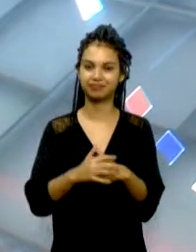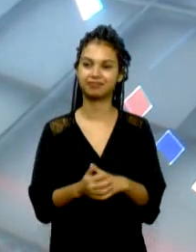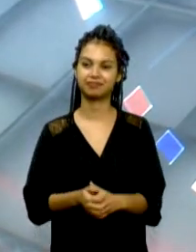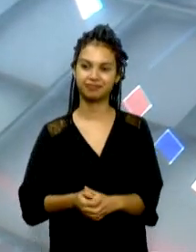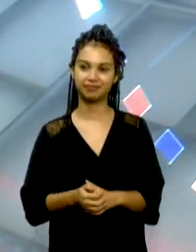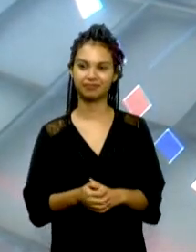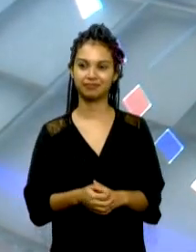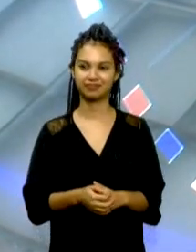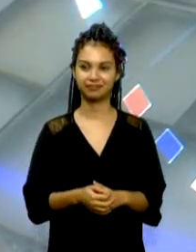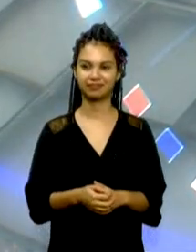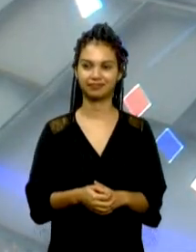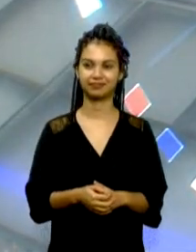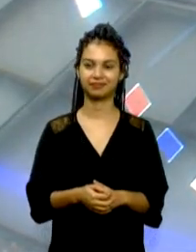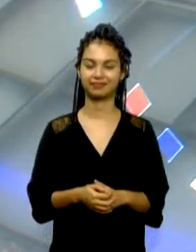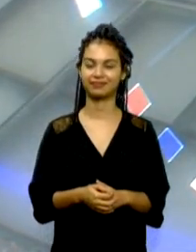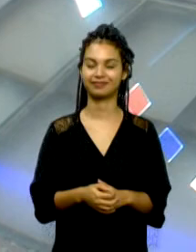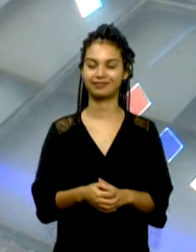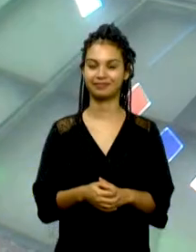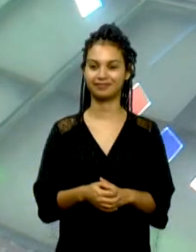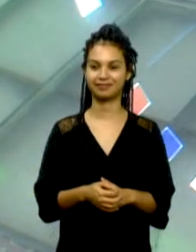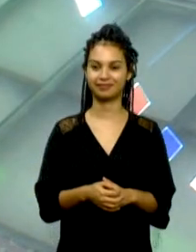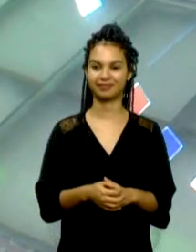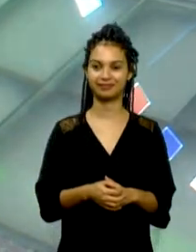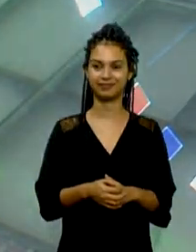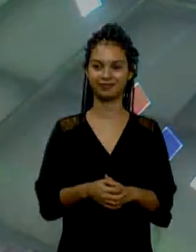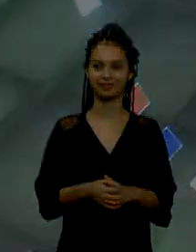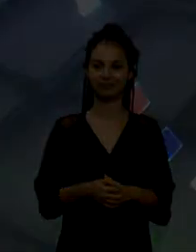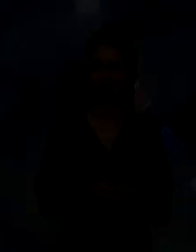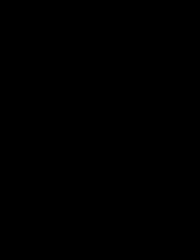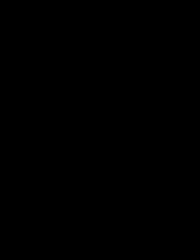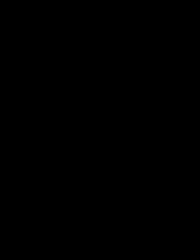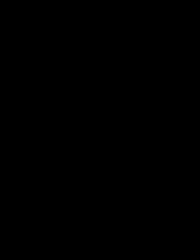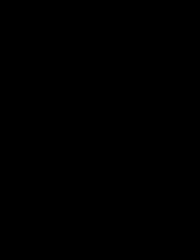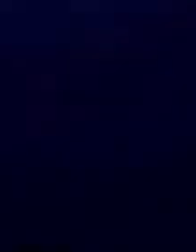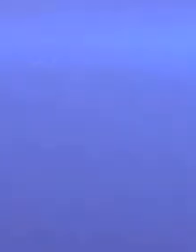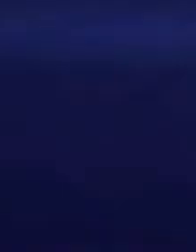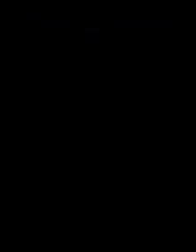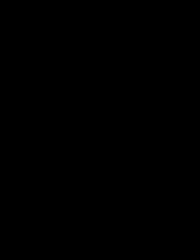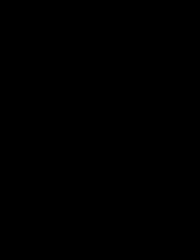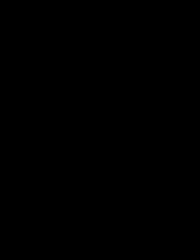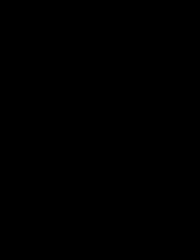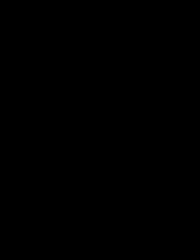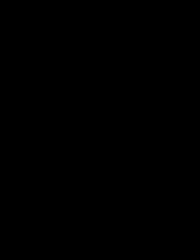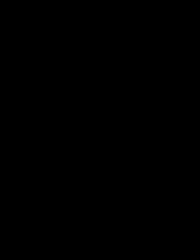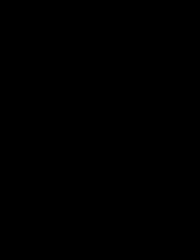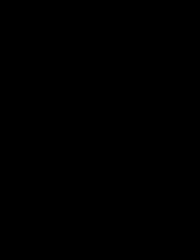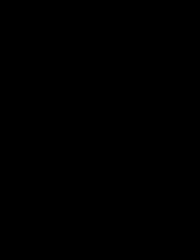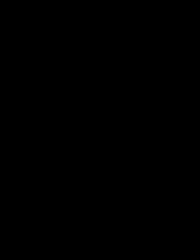Eu amo essa ilha. Beijo.